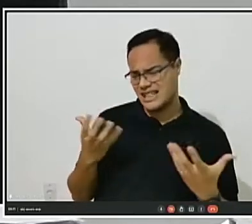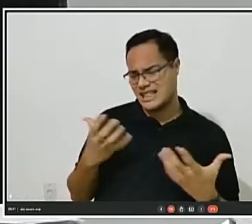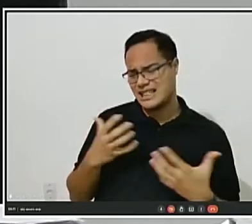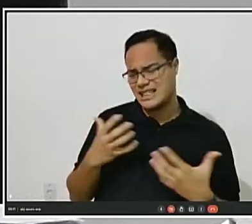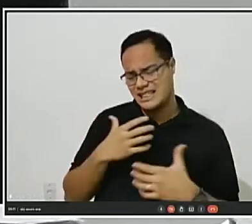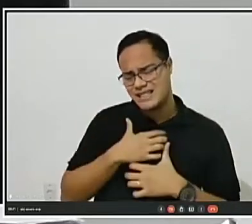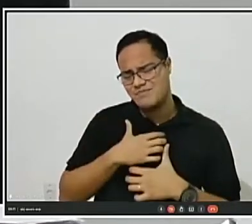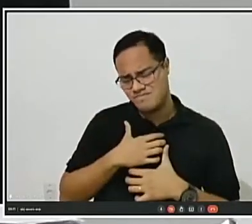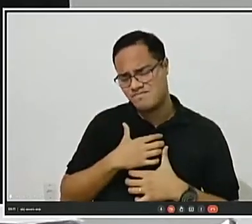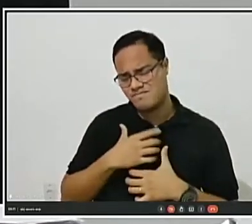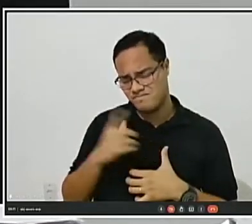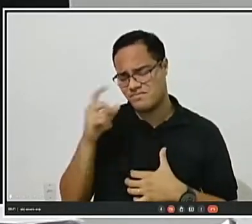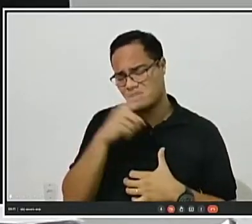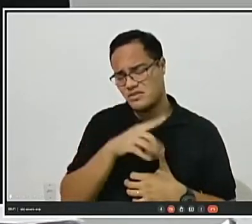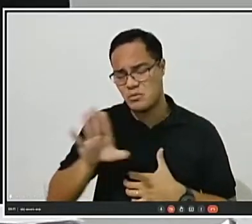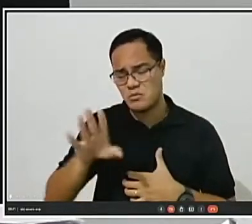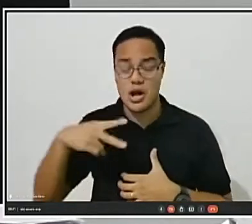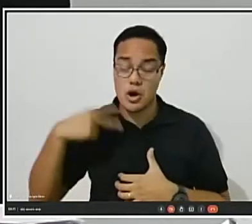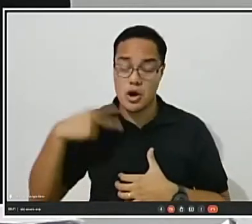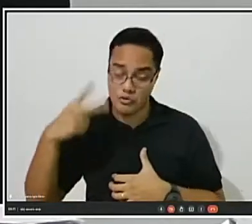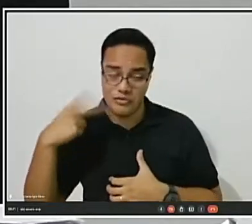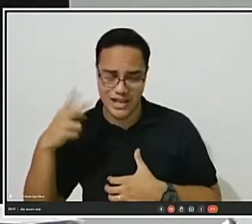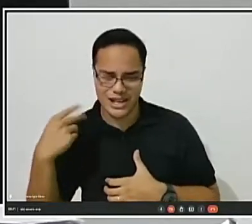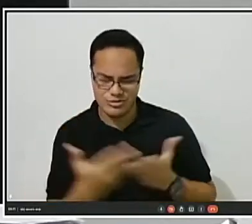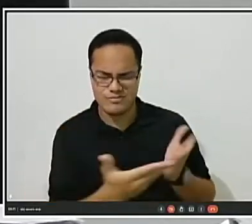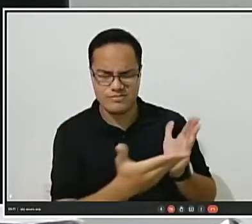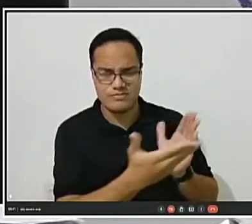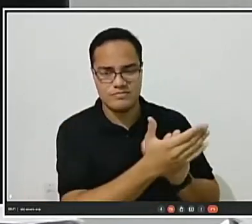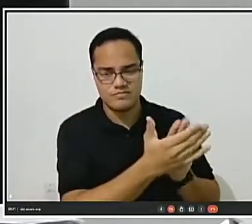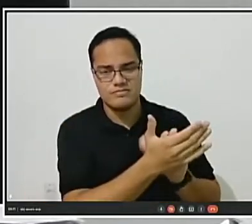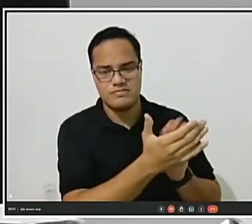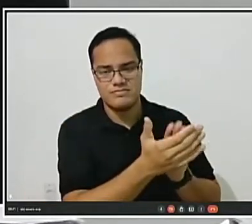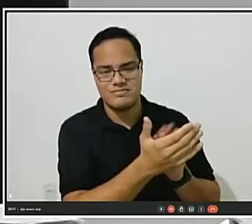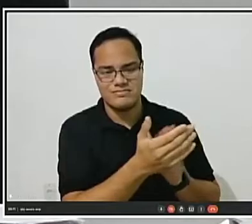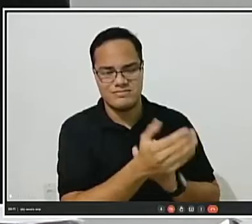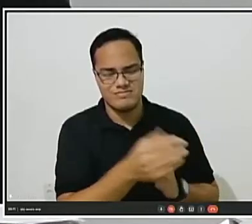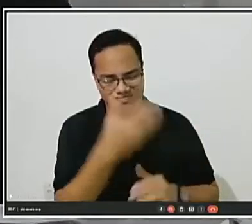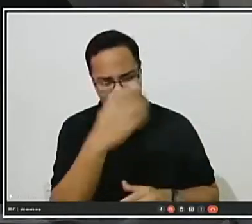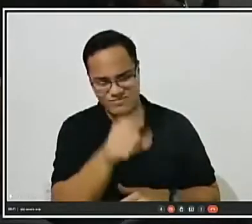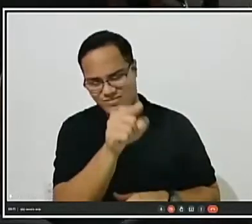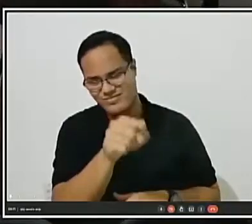os vereadores para o nosso grande João Seniuk.